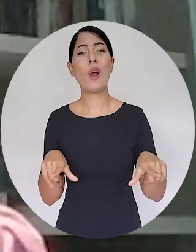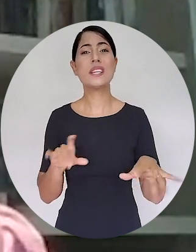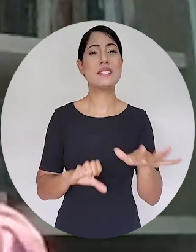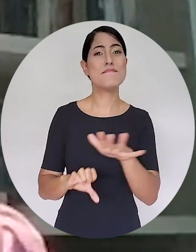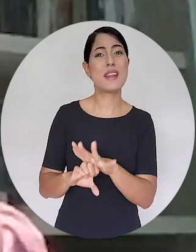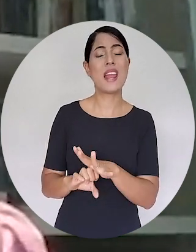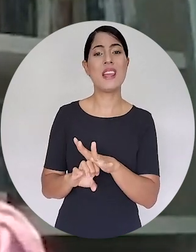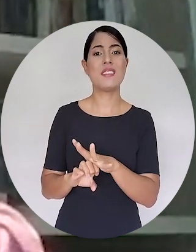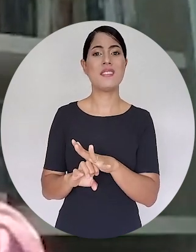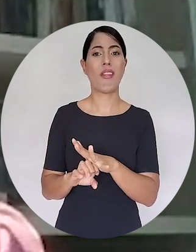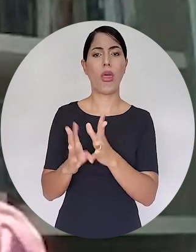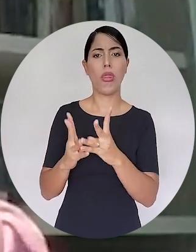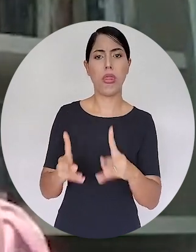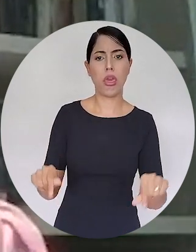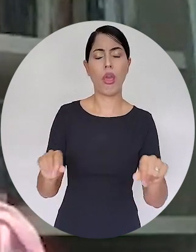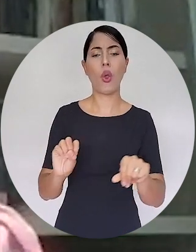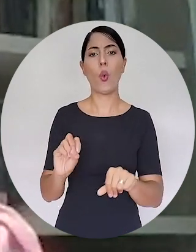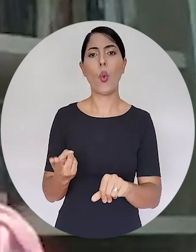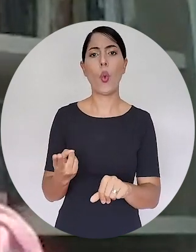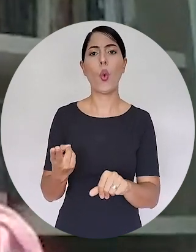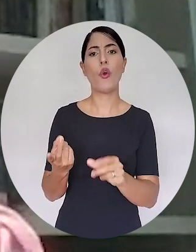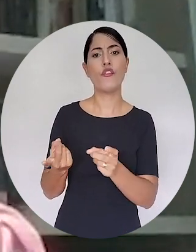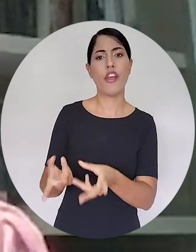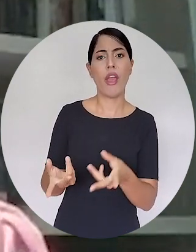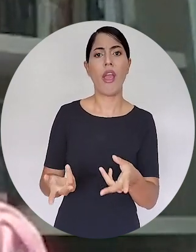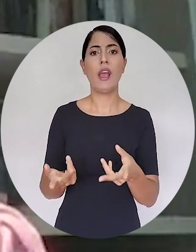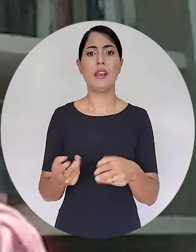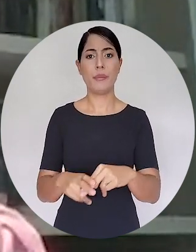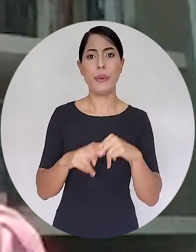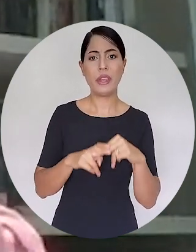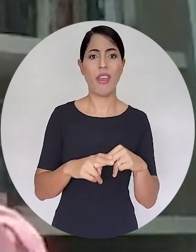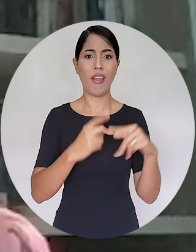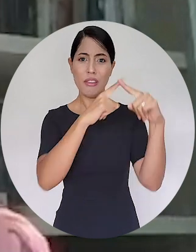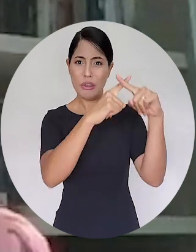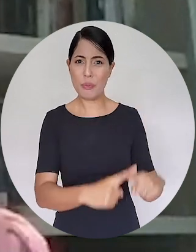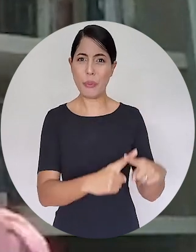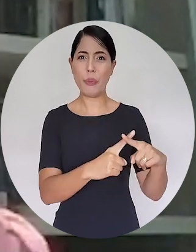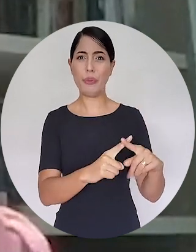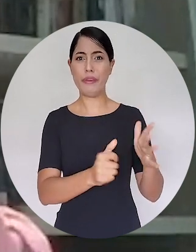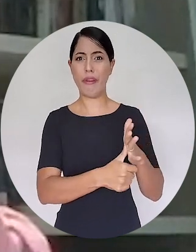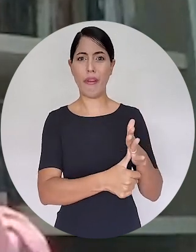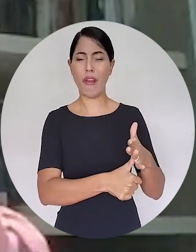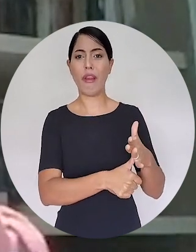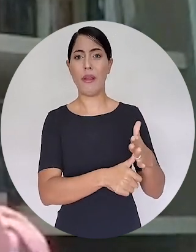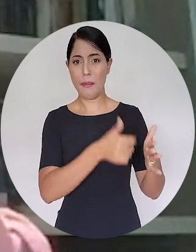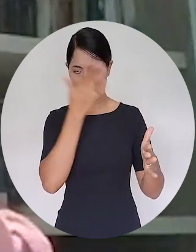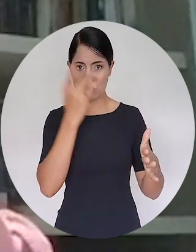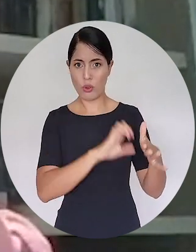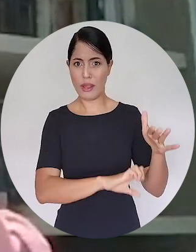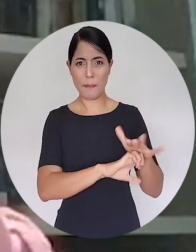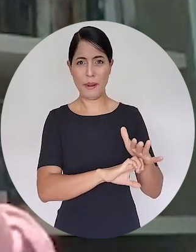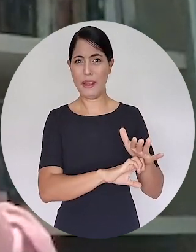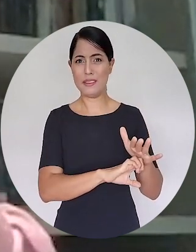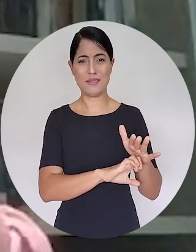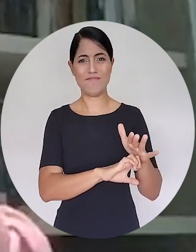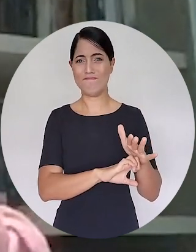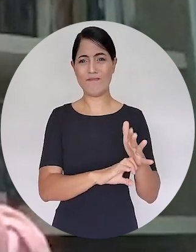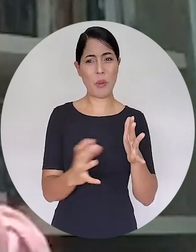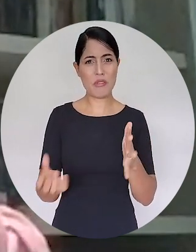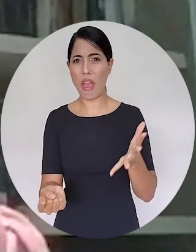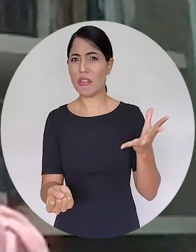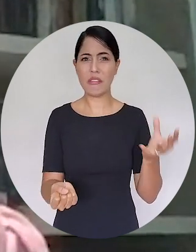dissolvem ou não são vendidas por conta de disputas entre os sócios, né? Isso é muito mais comum do que as